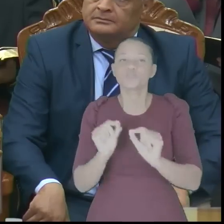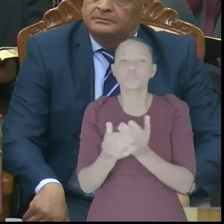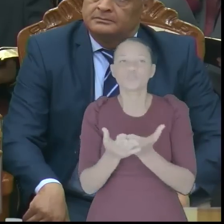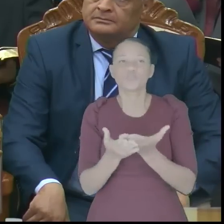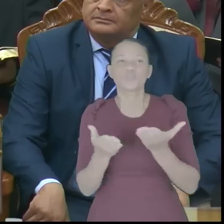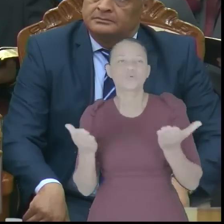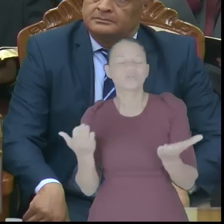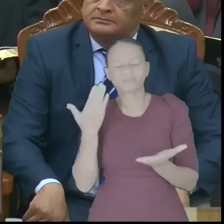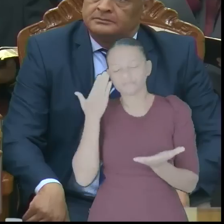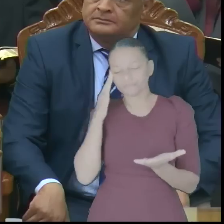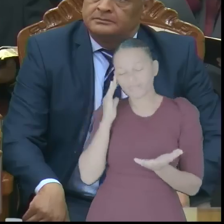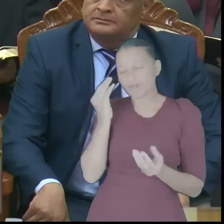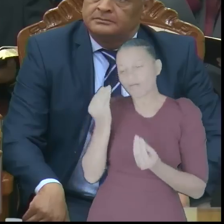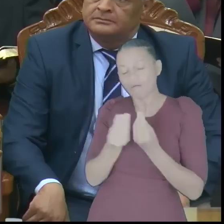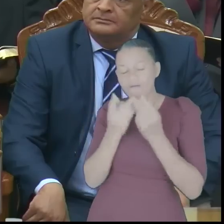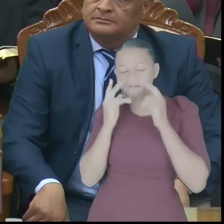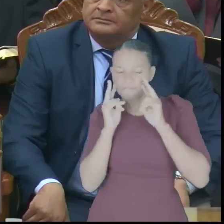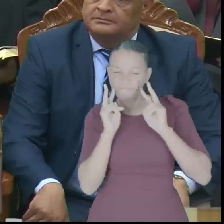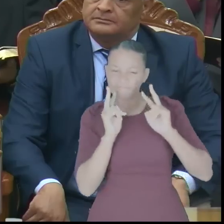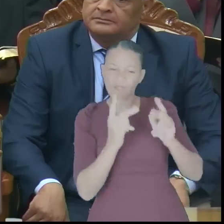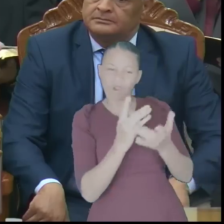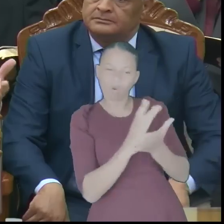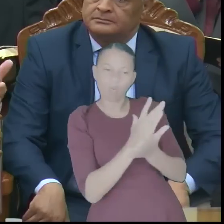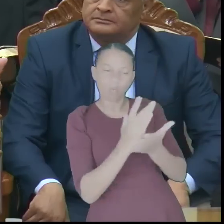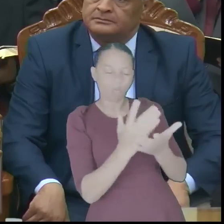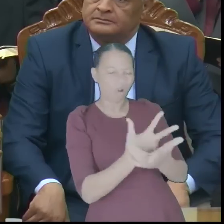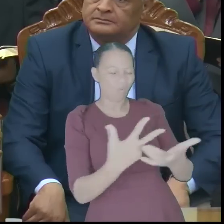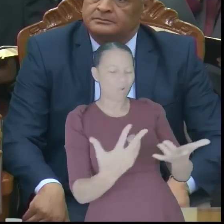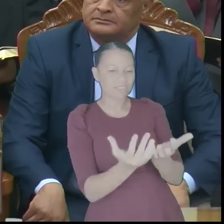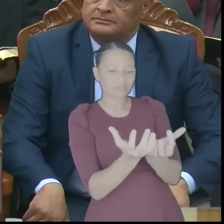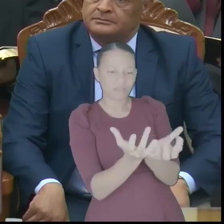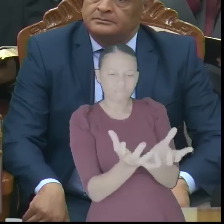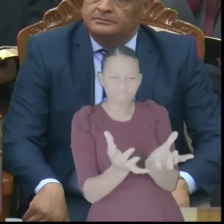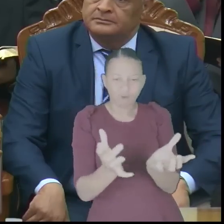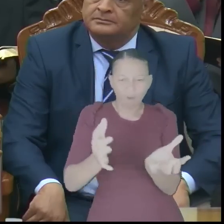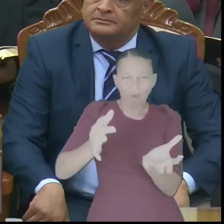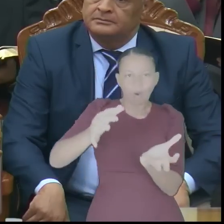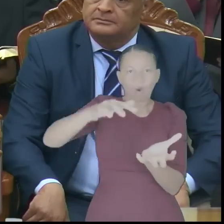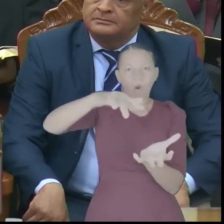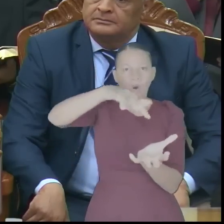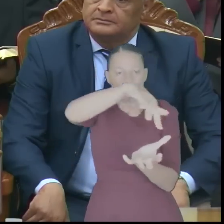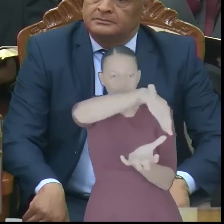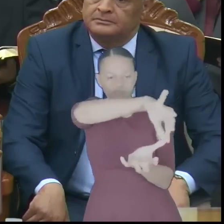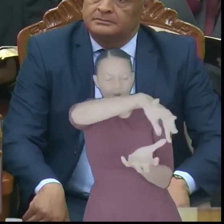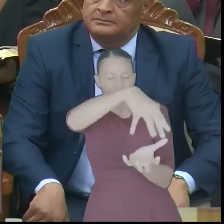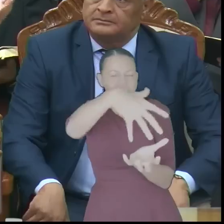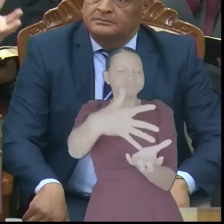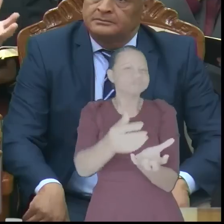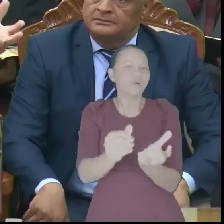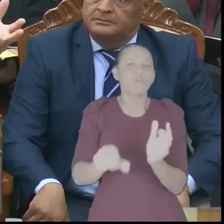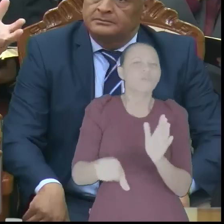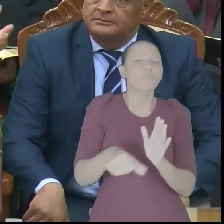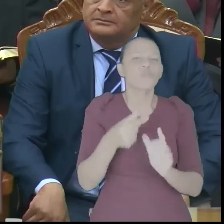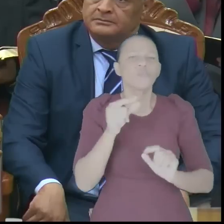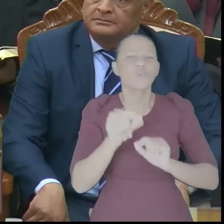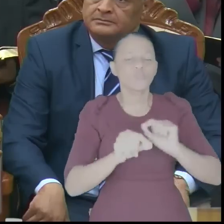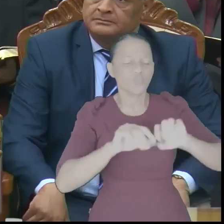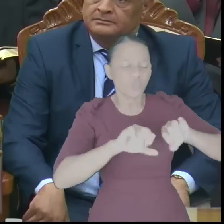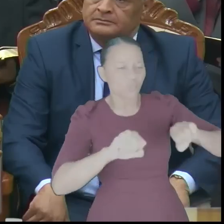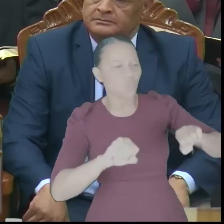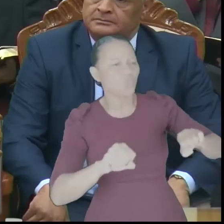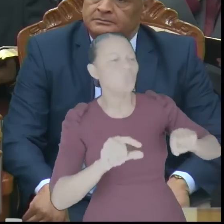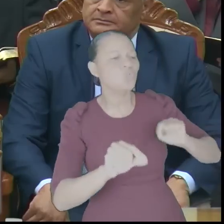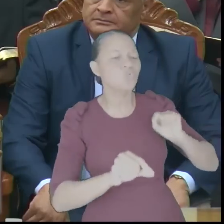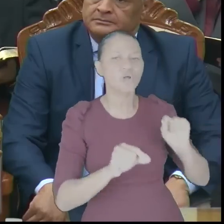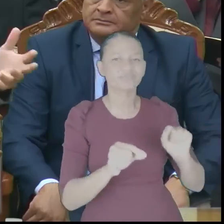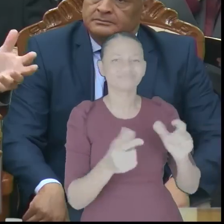compreende. Quando você olha para alguma coisa que não tem forma, a primeira pergunta que você faz é: o que é aquilo? Afinal de contas,